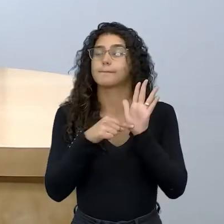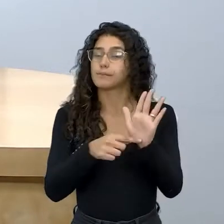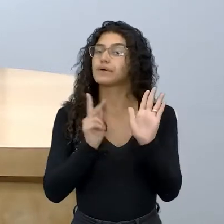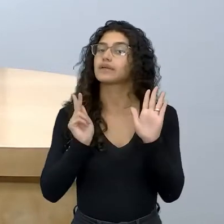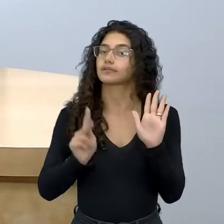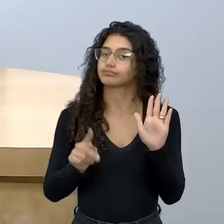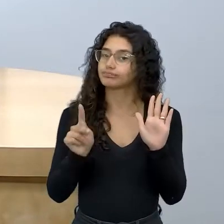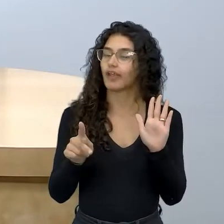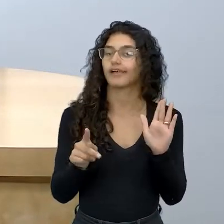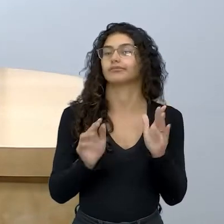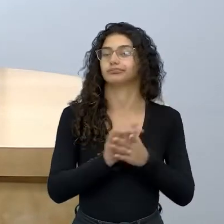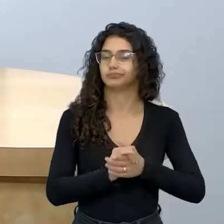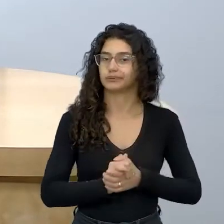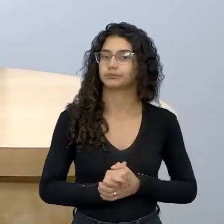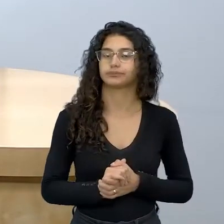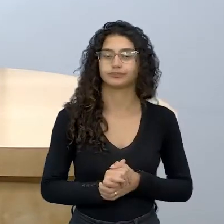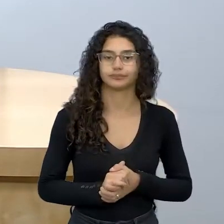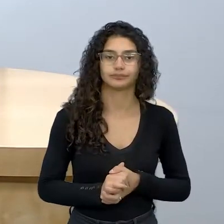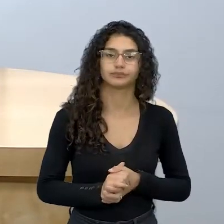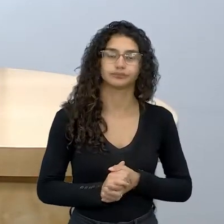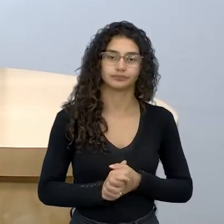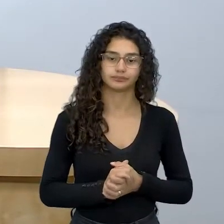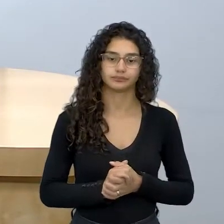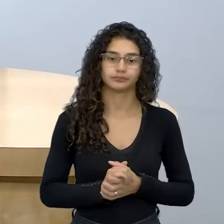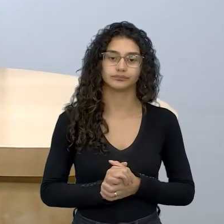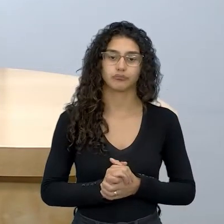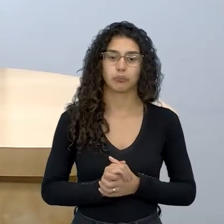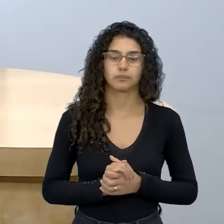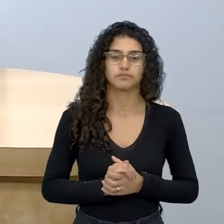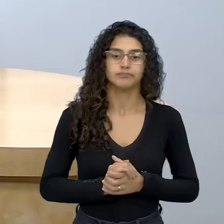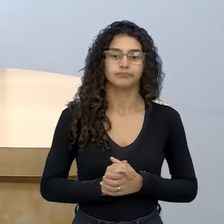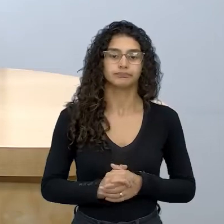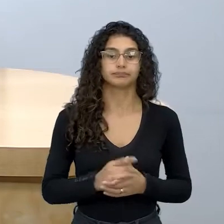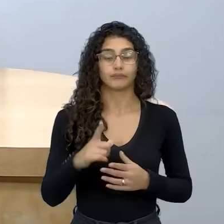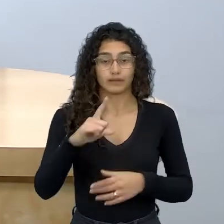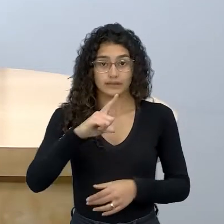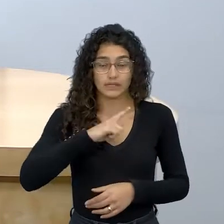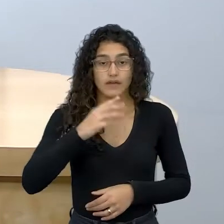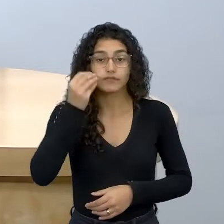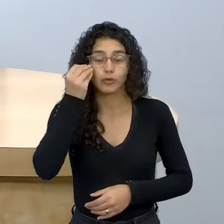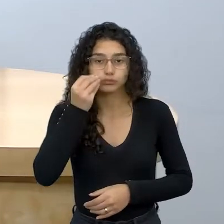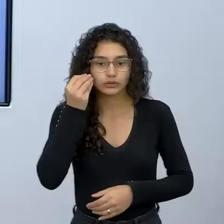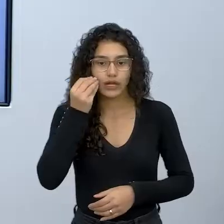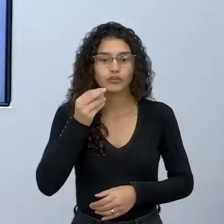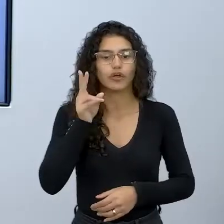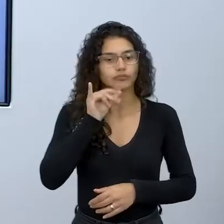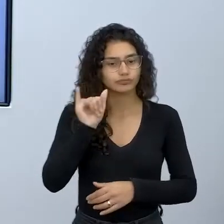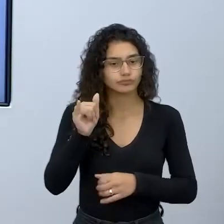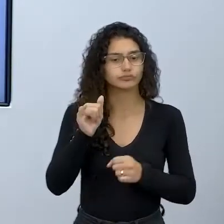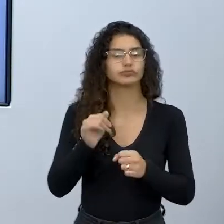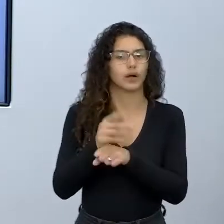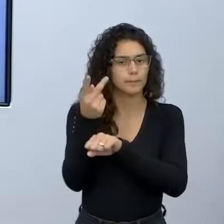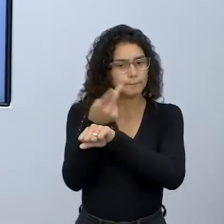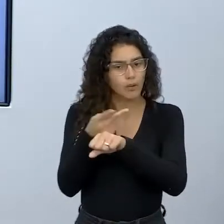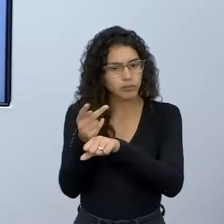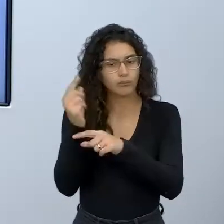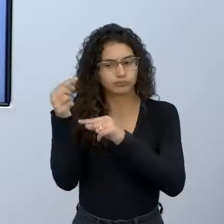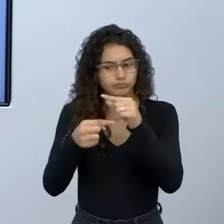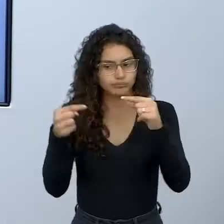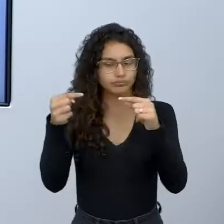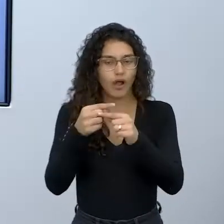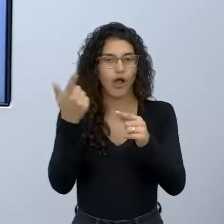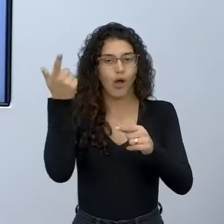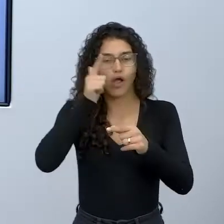bater duas vezes na mesma porta, tá? Então, teve a oportunidade, vai com unhas e dentes,